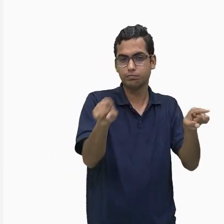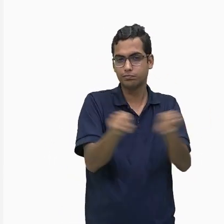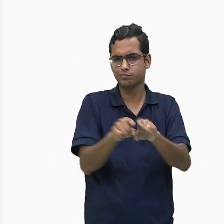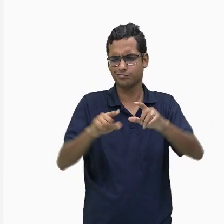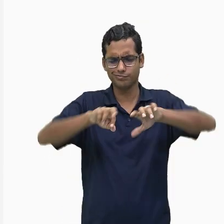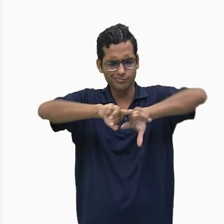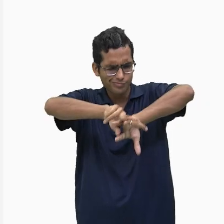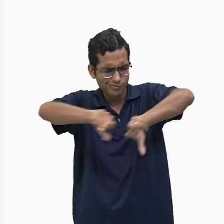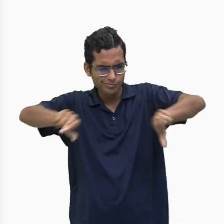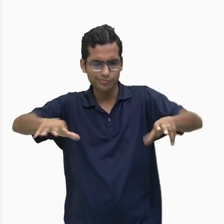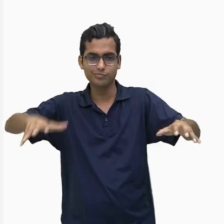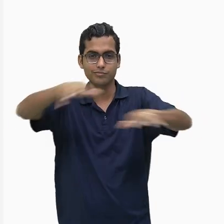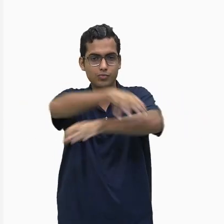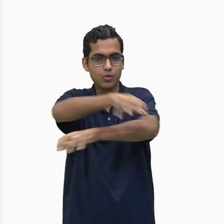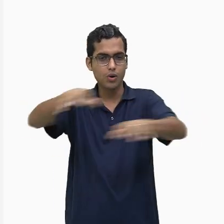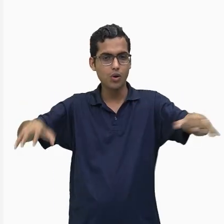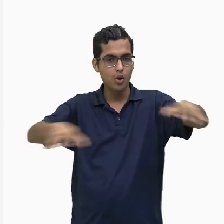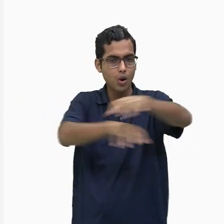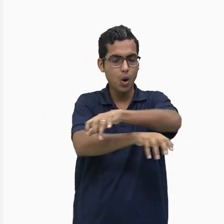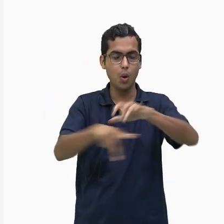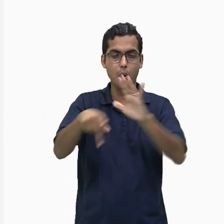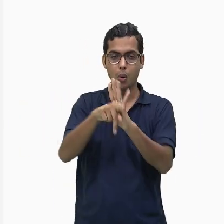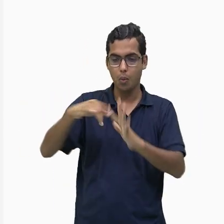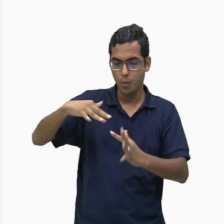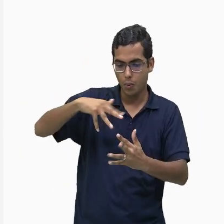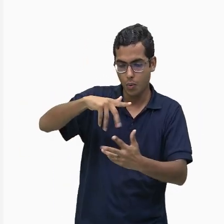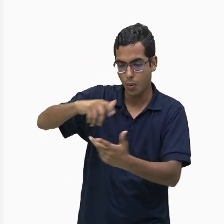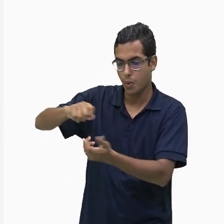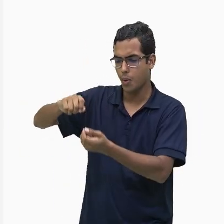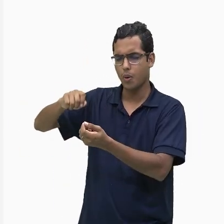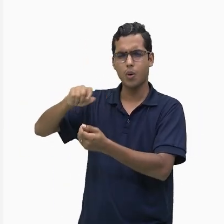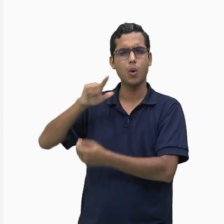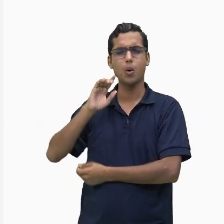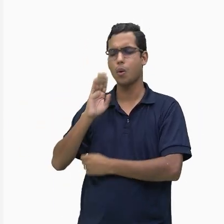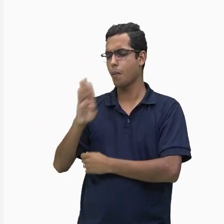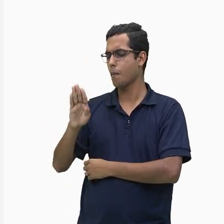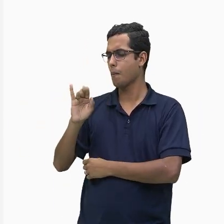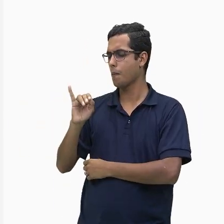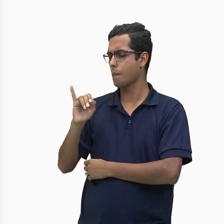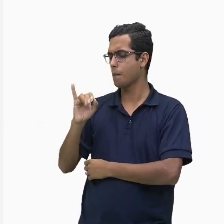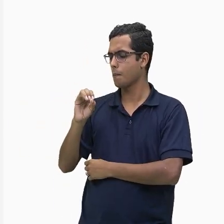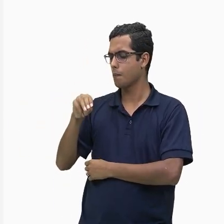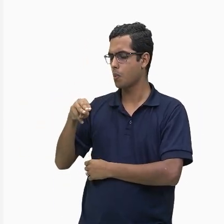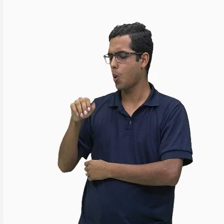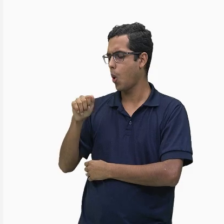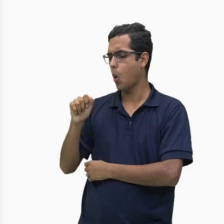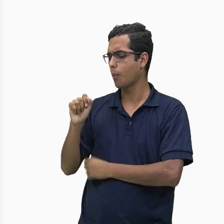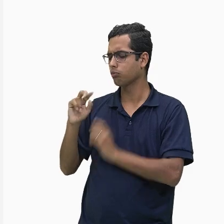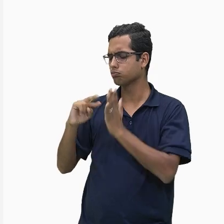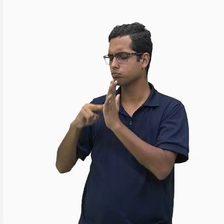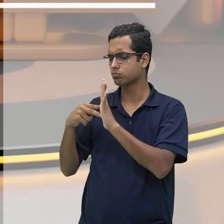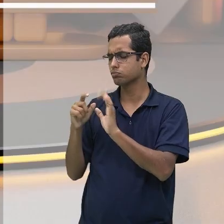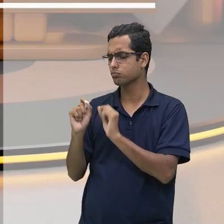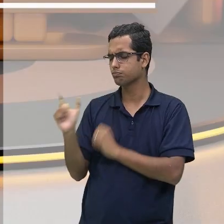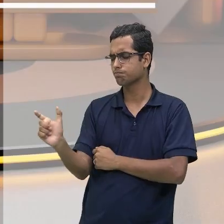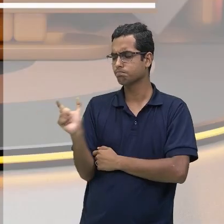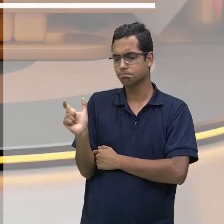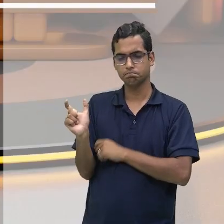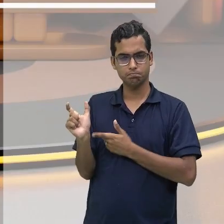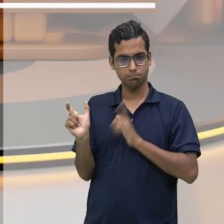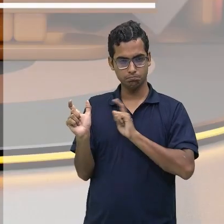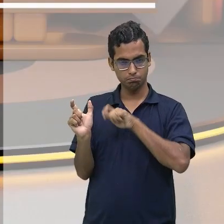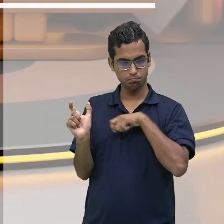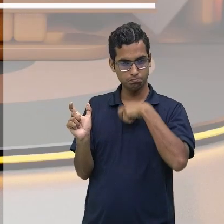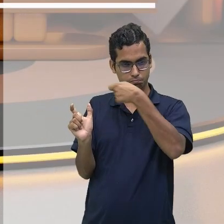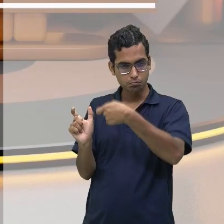mundo. Mas o que vai ser, gente, um bioma? Que é o que nós iremos verificar agora. Então, olha só, o